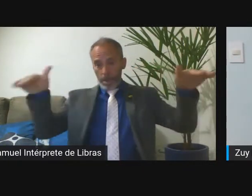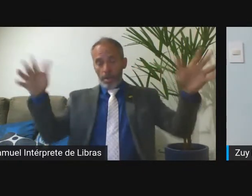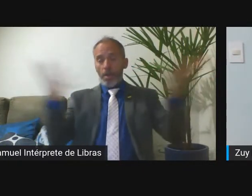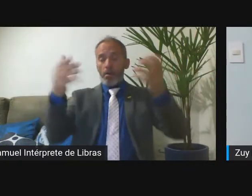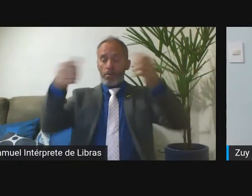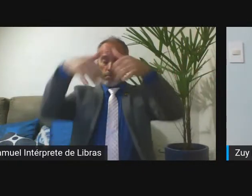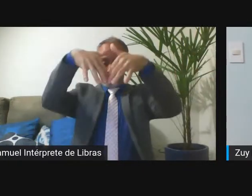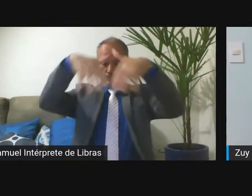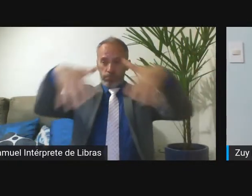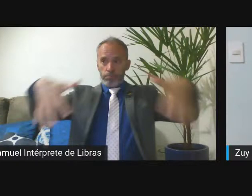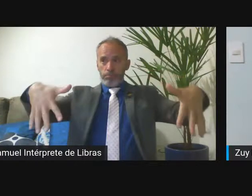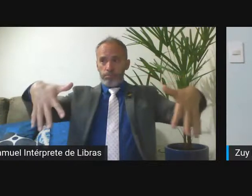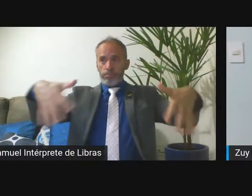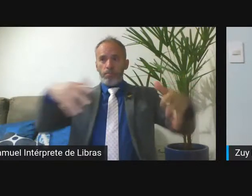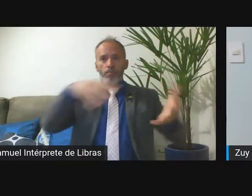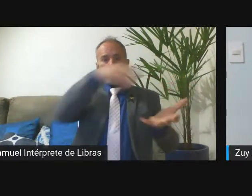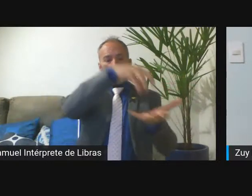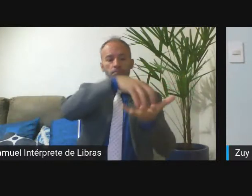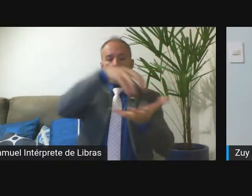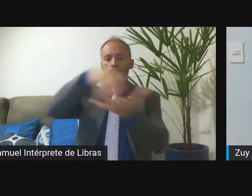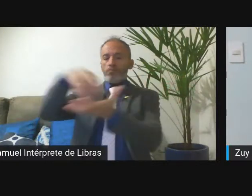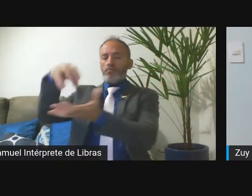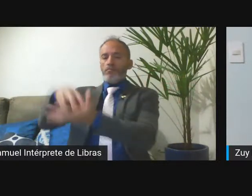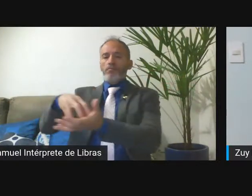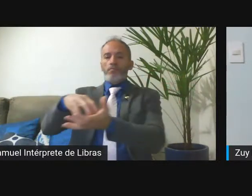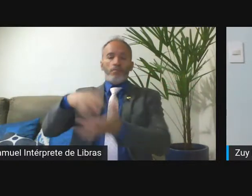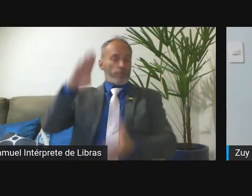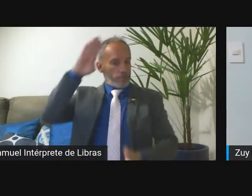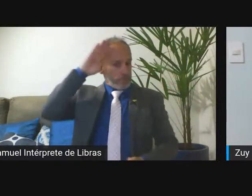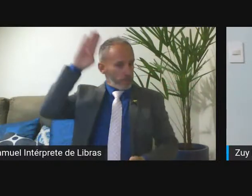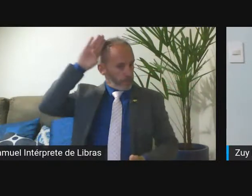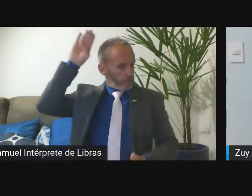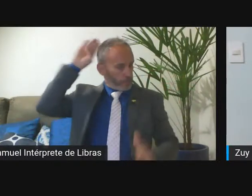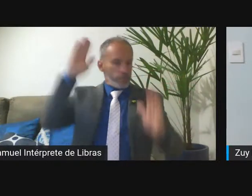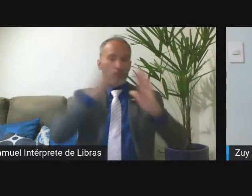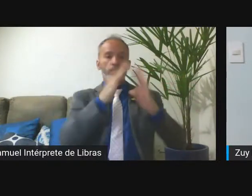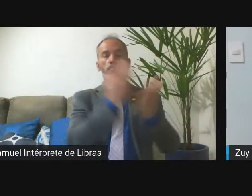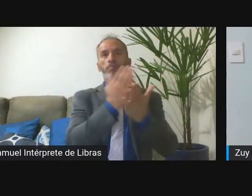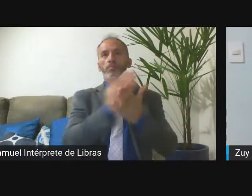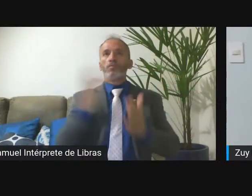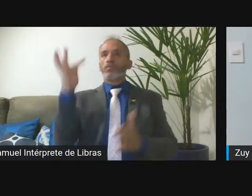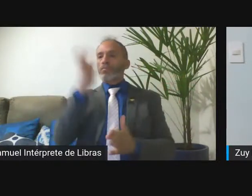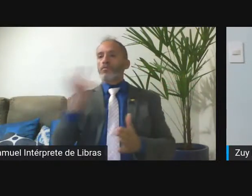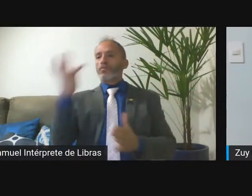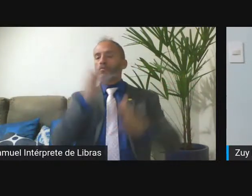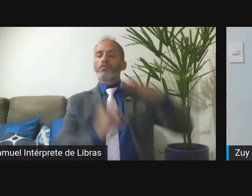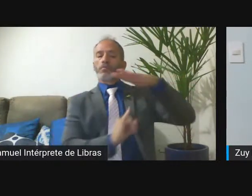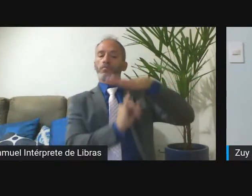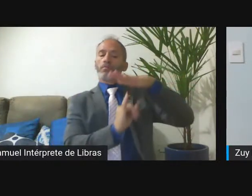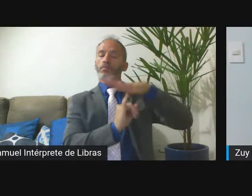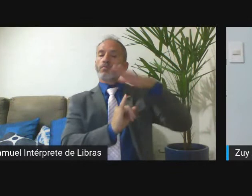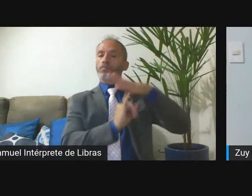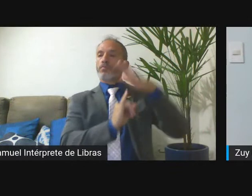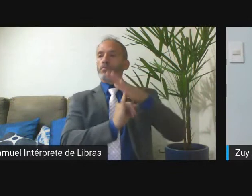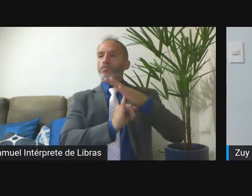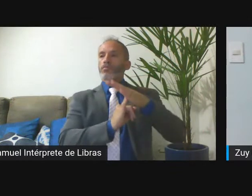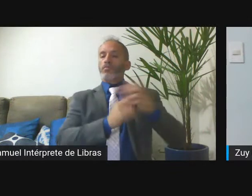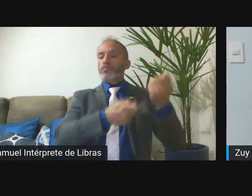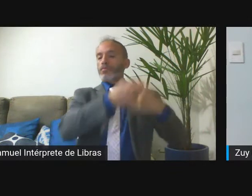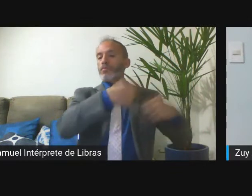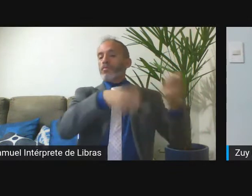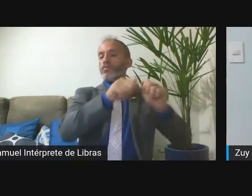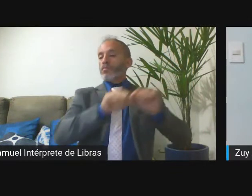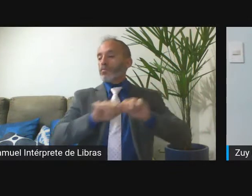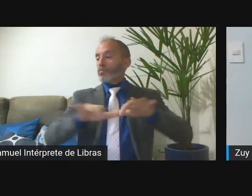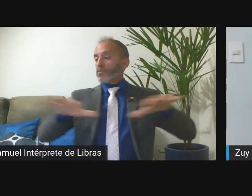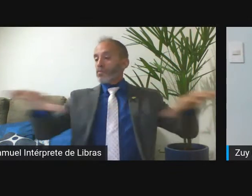adotando o modelo de unidades acadêmicas, ou seja, escolas, faculdades e institutos, um sistema administrativo